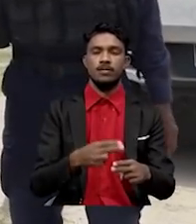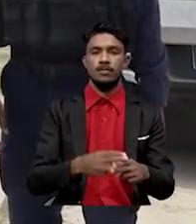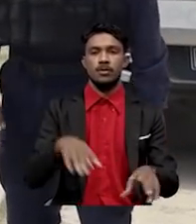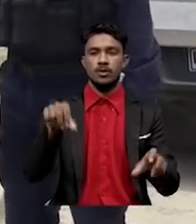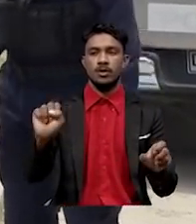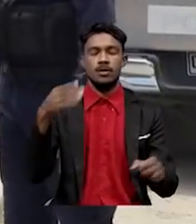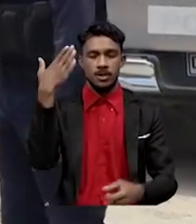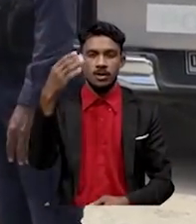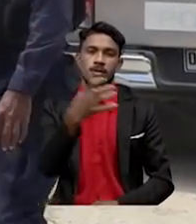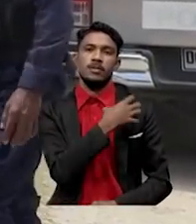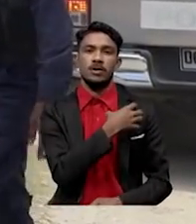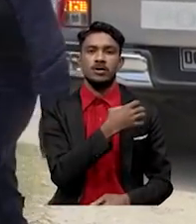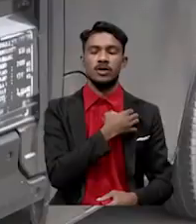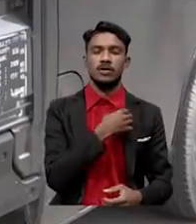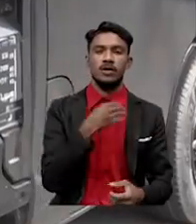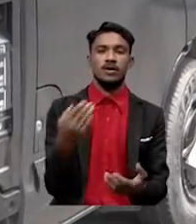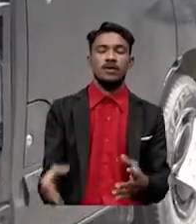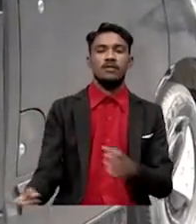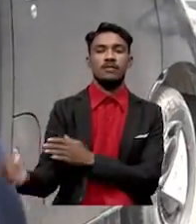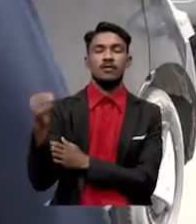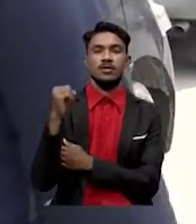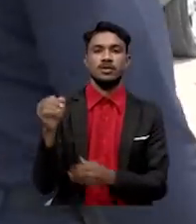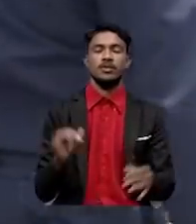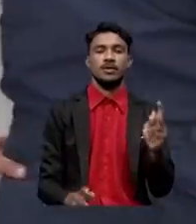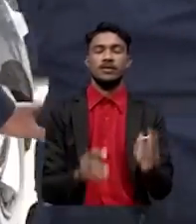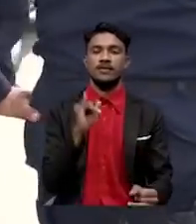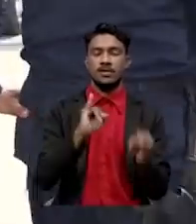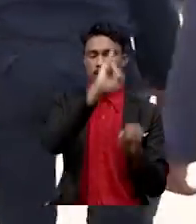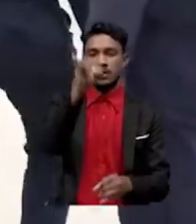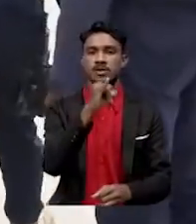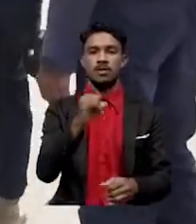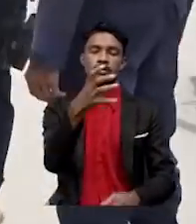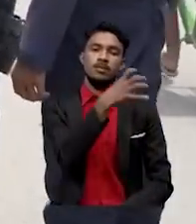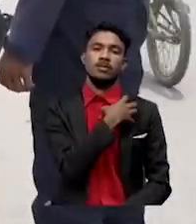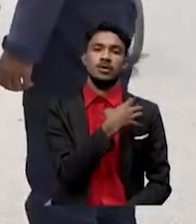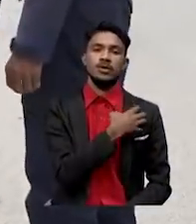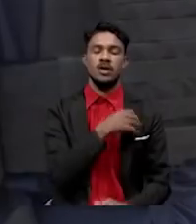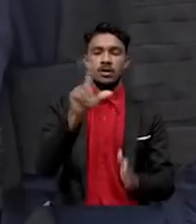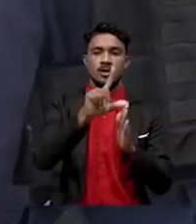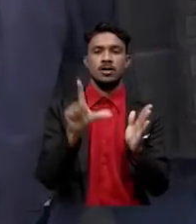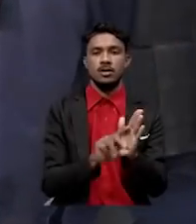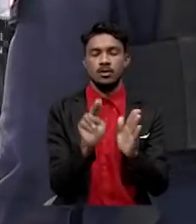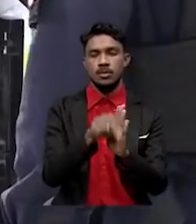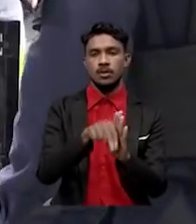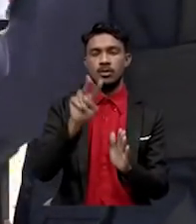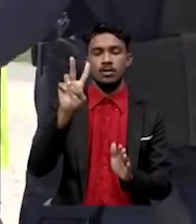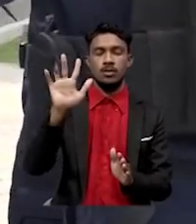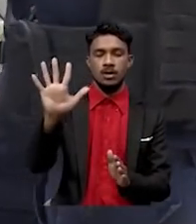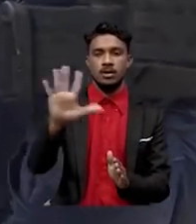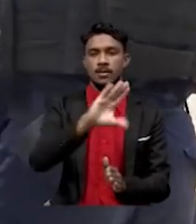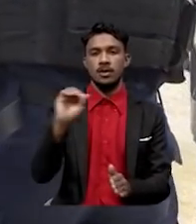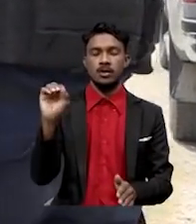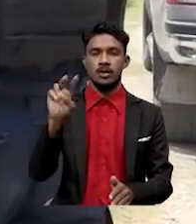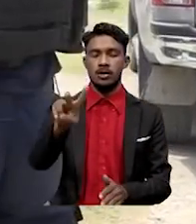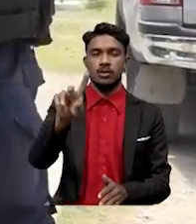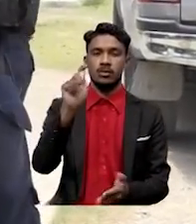hanesan evidência ou de reforça proceso investigação polícia nian. Tuir lei nomor 5 Ari hun rusa nolo risen hitu arma brankas bandu ema kair